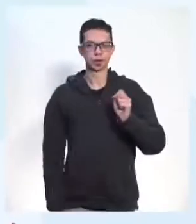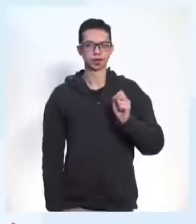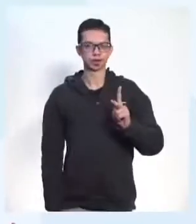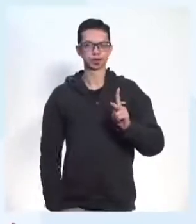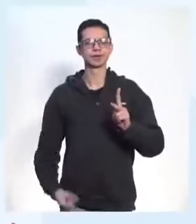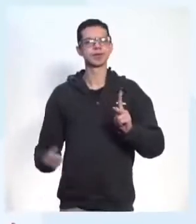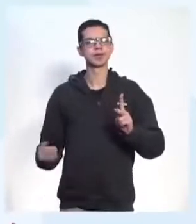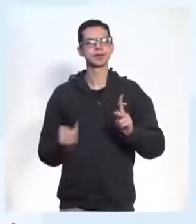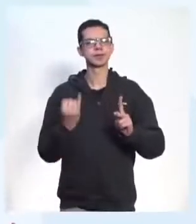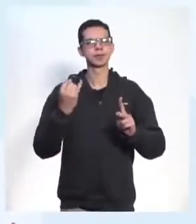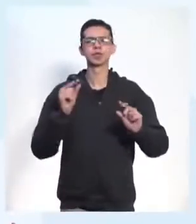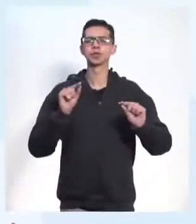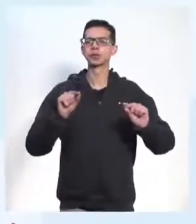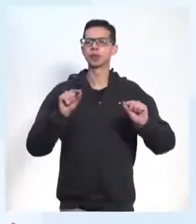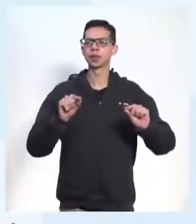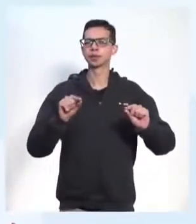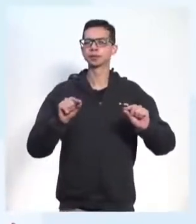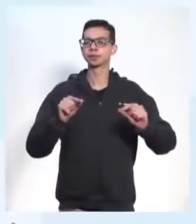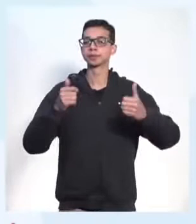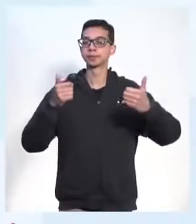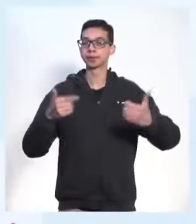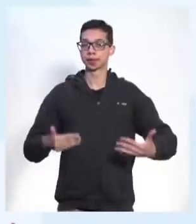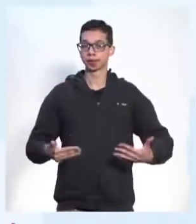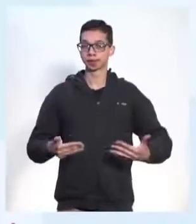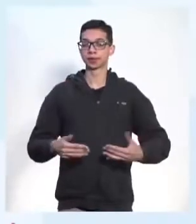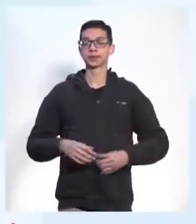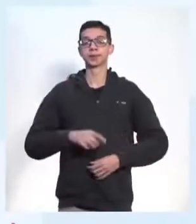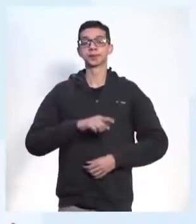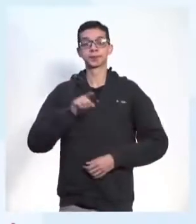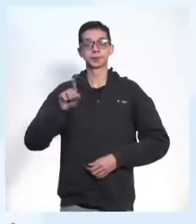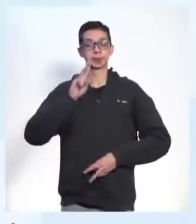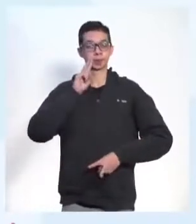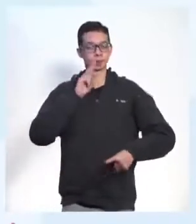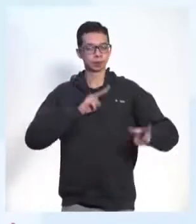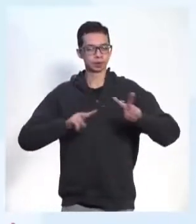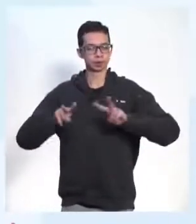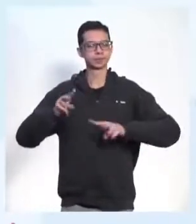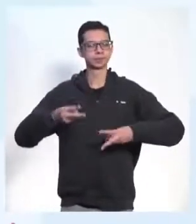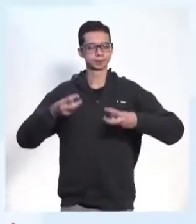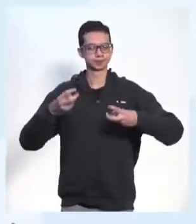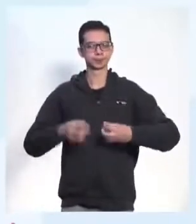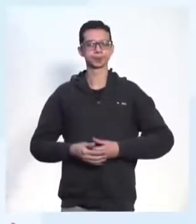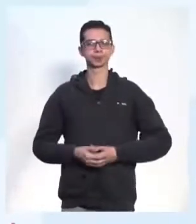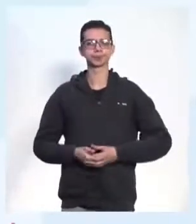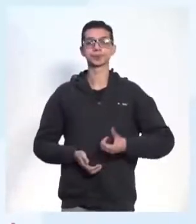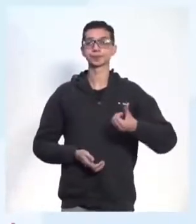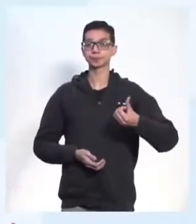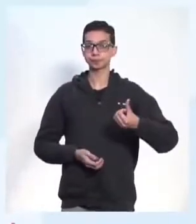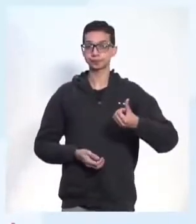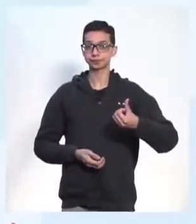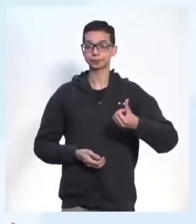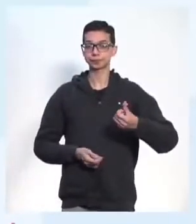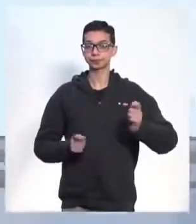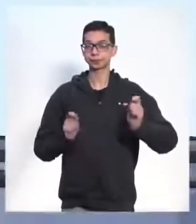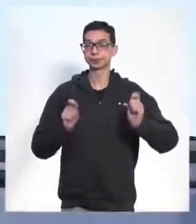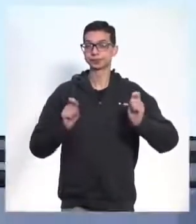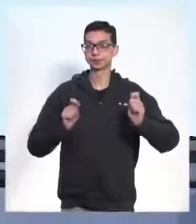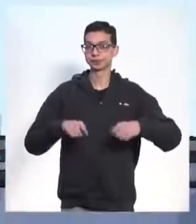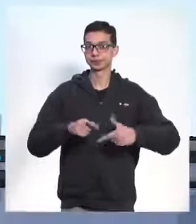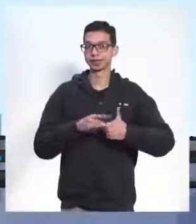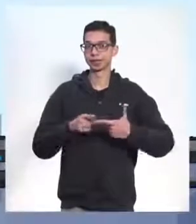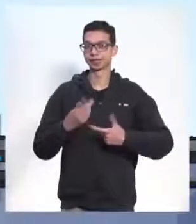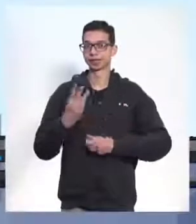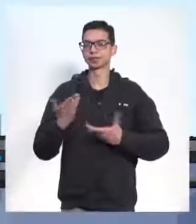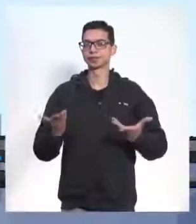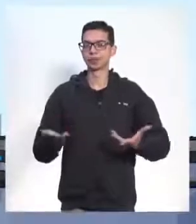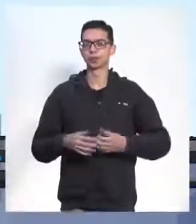importante frisar algumas coisas. Então, o que nós podemos observar? Como o 6 é um múltiplo do 3, né? Por isso que todos os